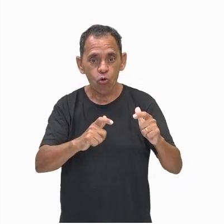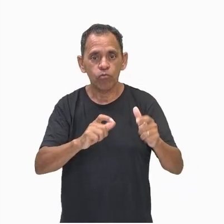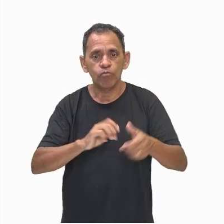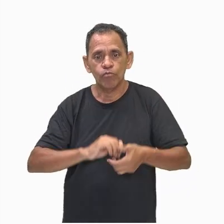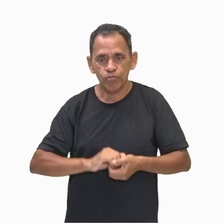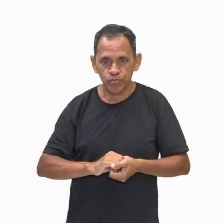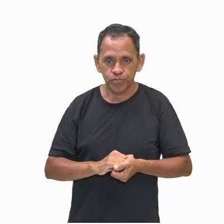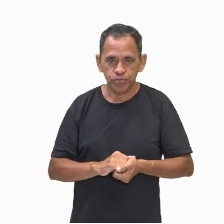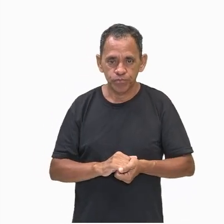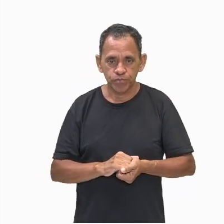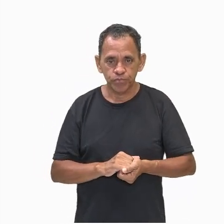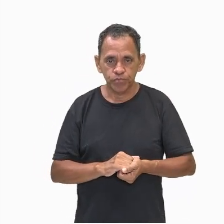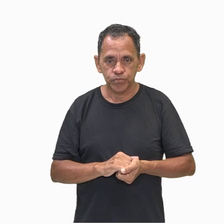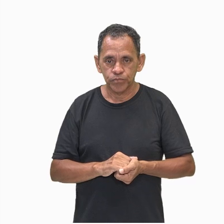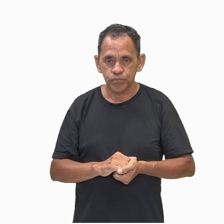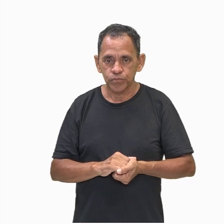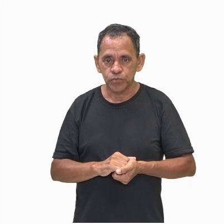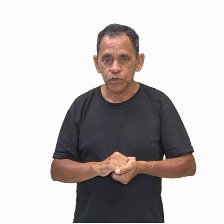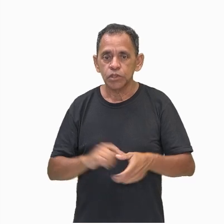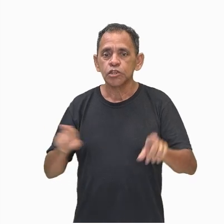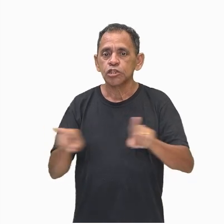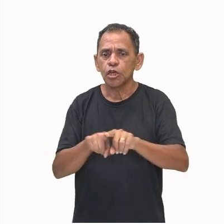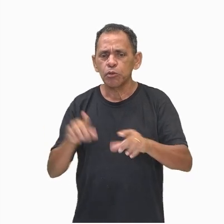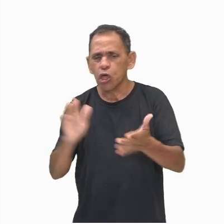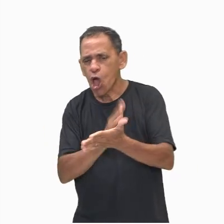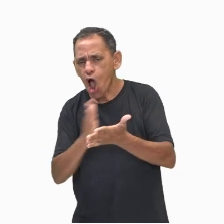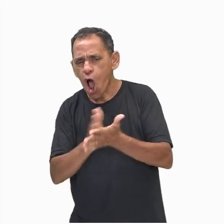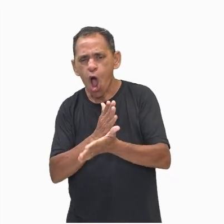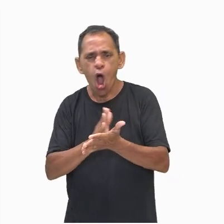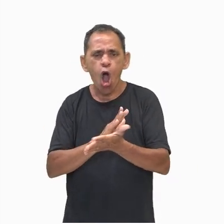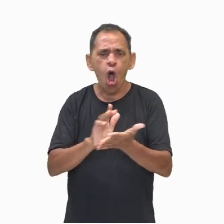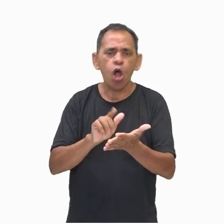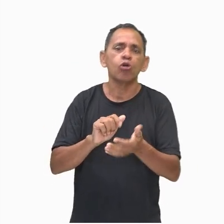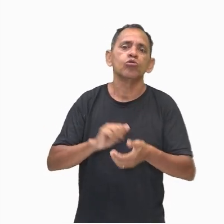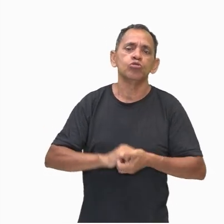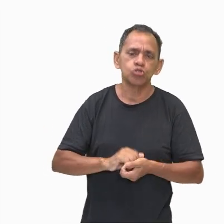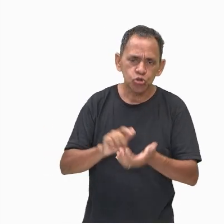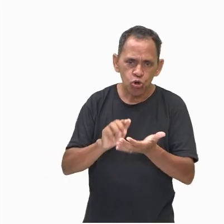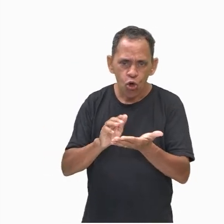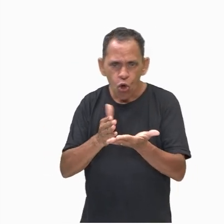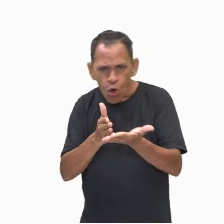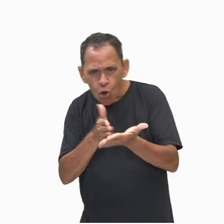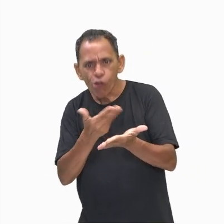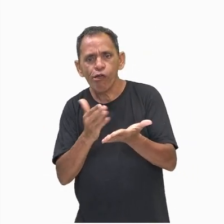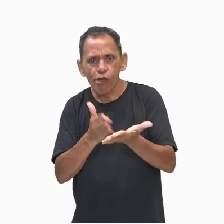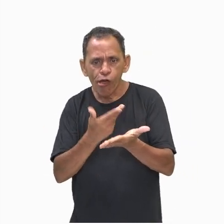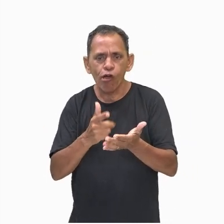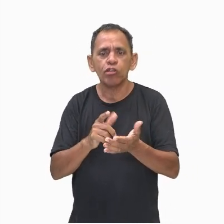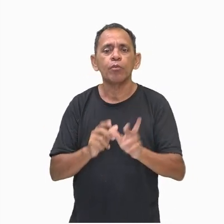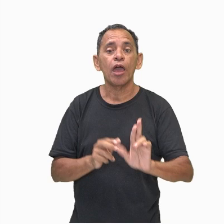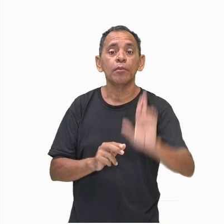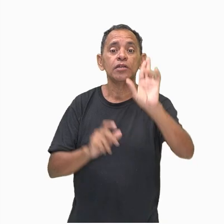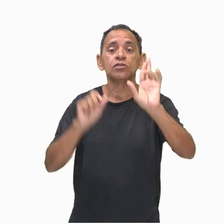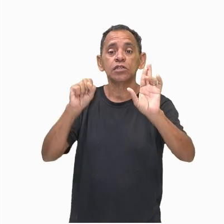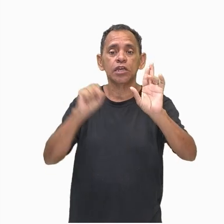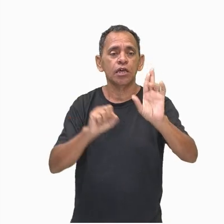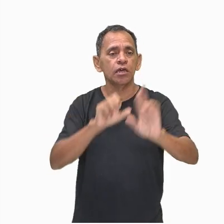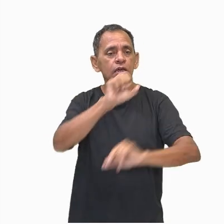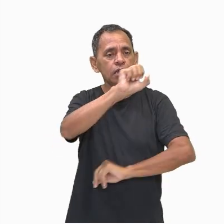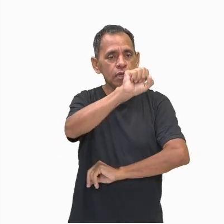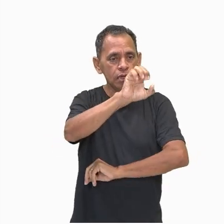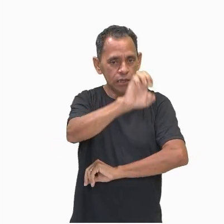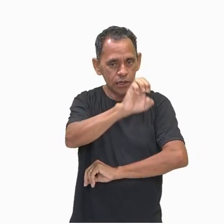em alguns livros em algumas bibliografias ela representa espaço Então seria o espaço